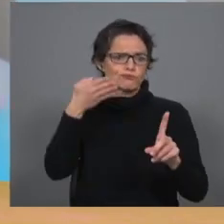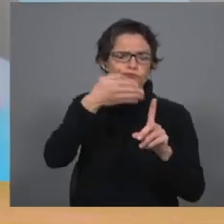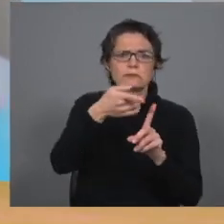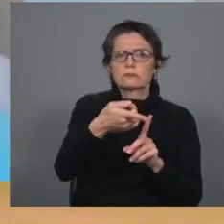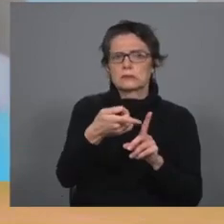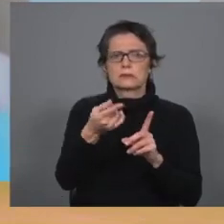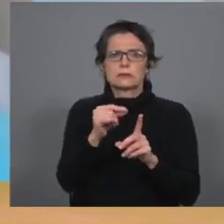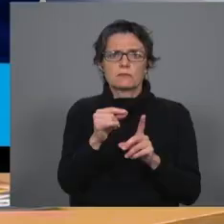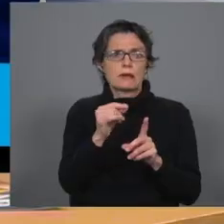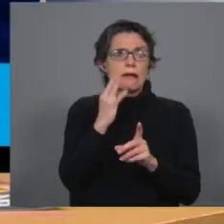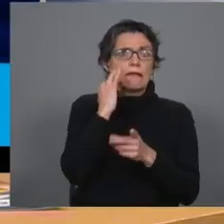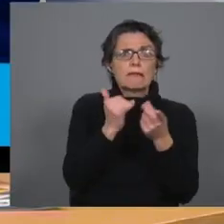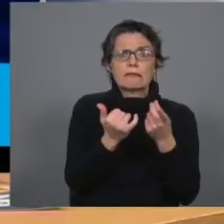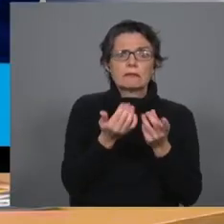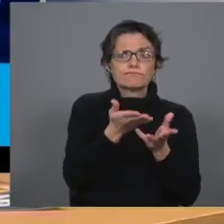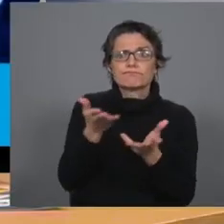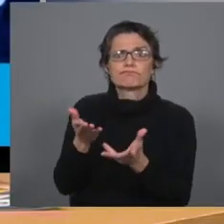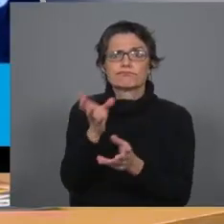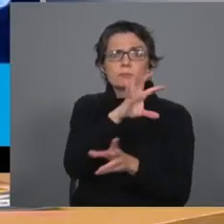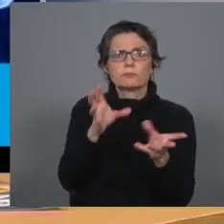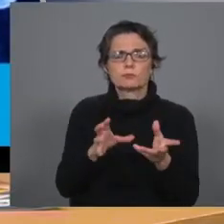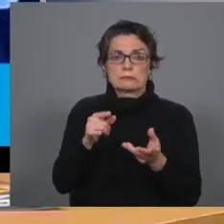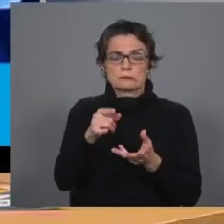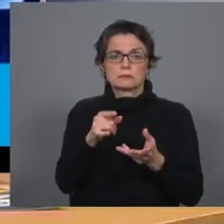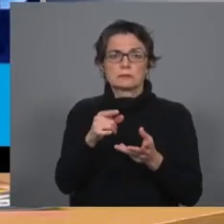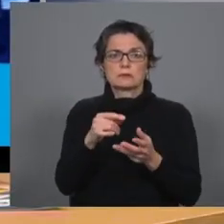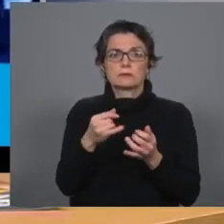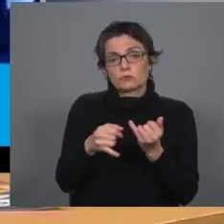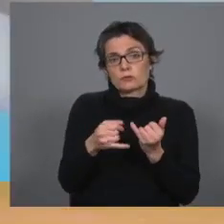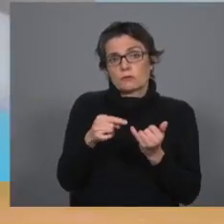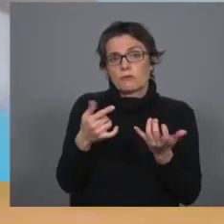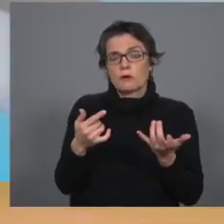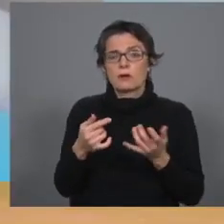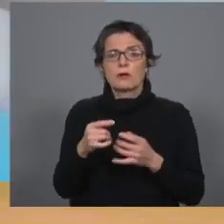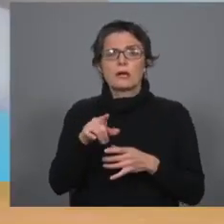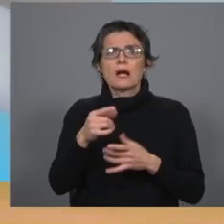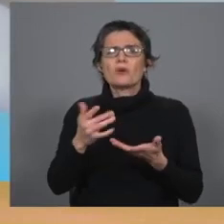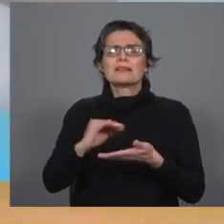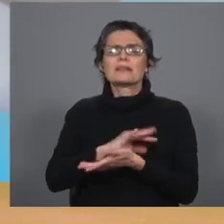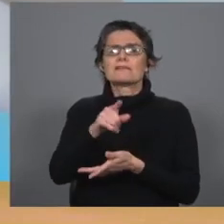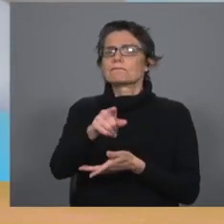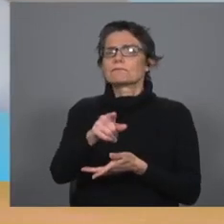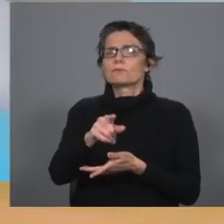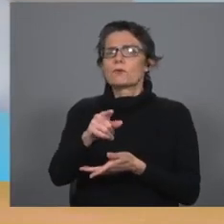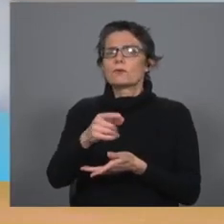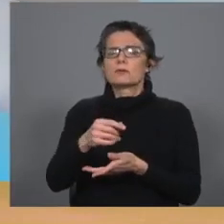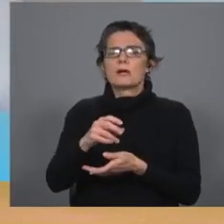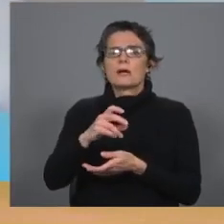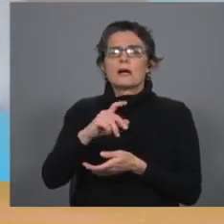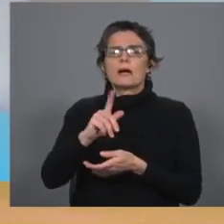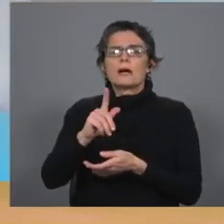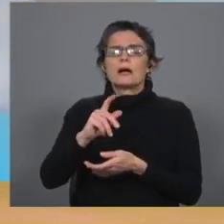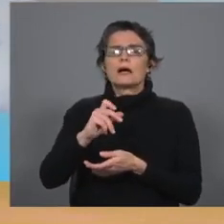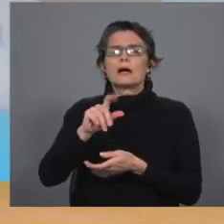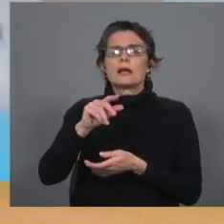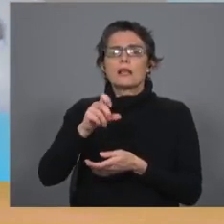do seu estar junto das populações. A revista Alemar, da qual é diretor, tem sempre uma particular atenção a estas zonas do